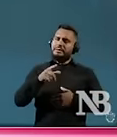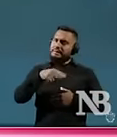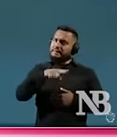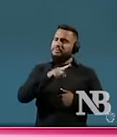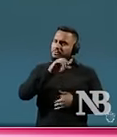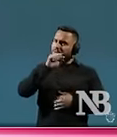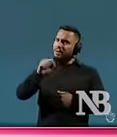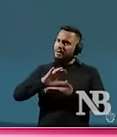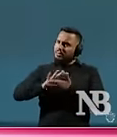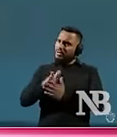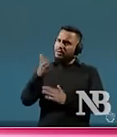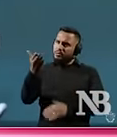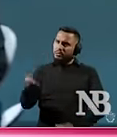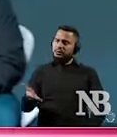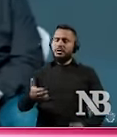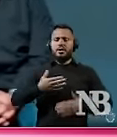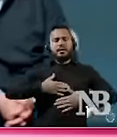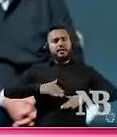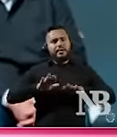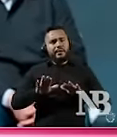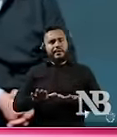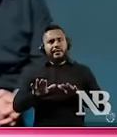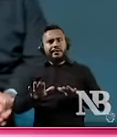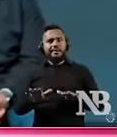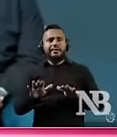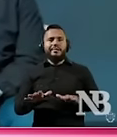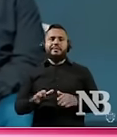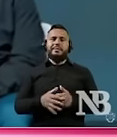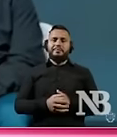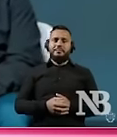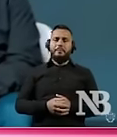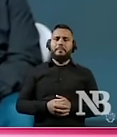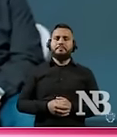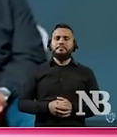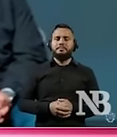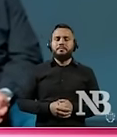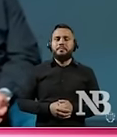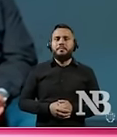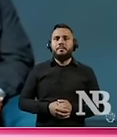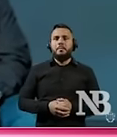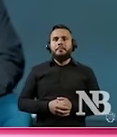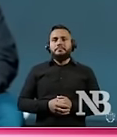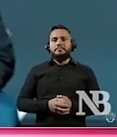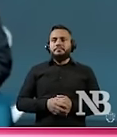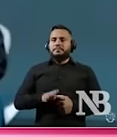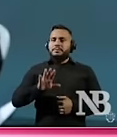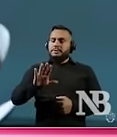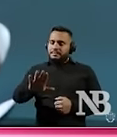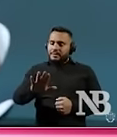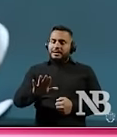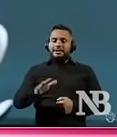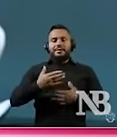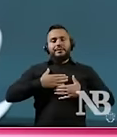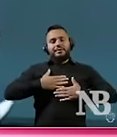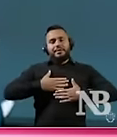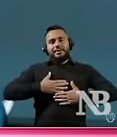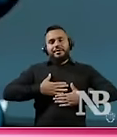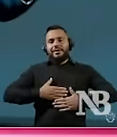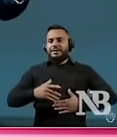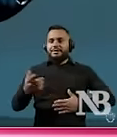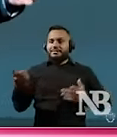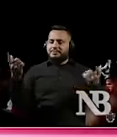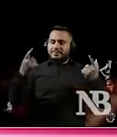morto. João Batista, moderação e prudência, João Batista, né? Coloca um sapatênis e,